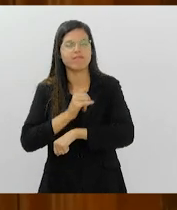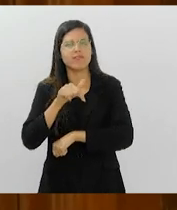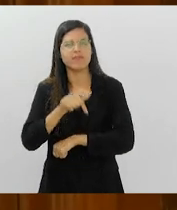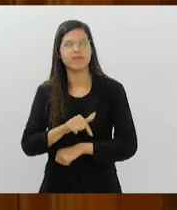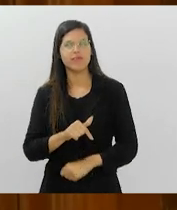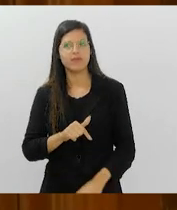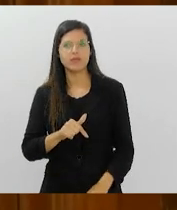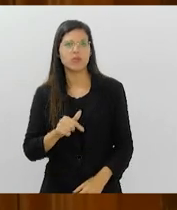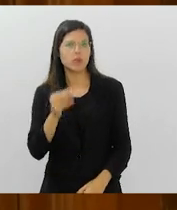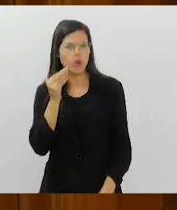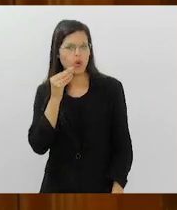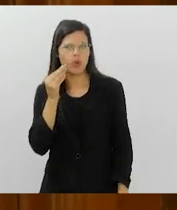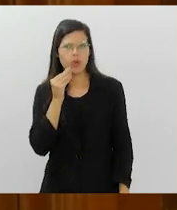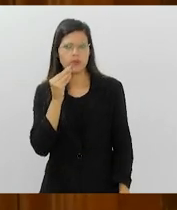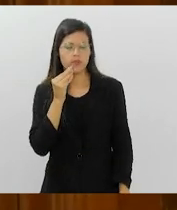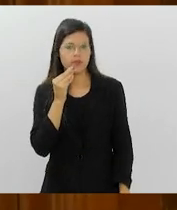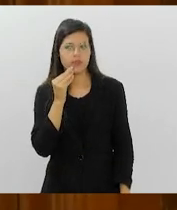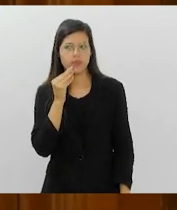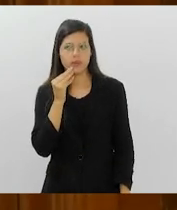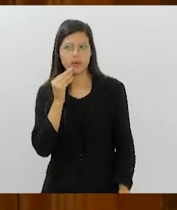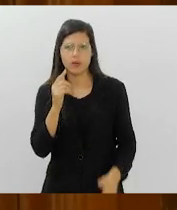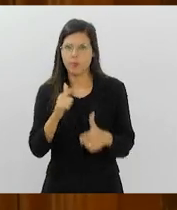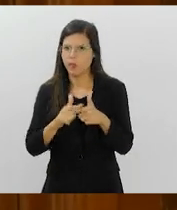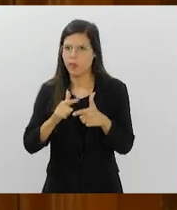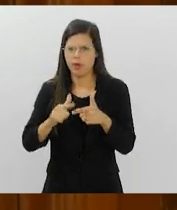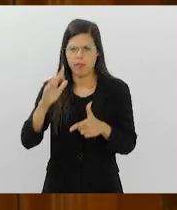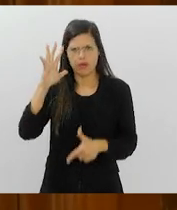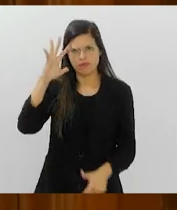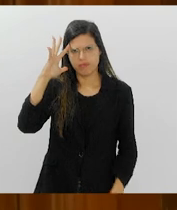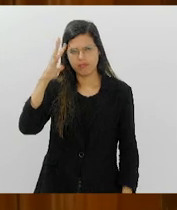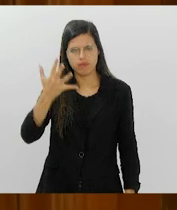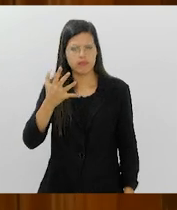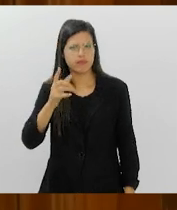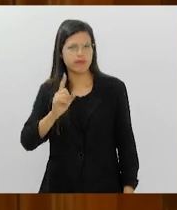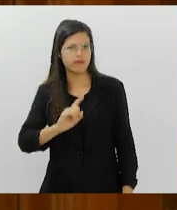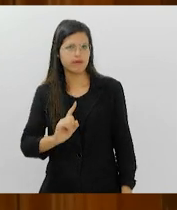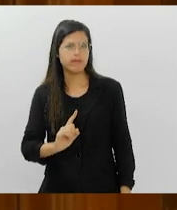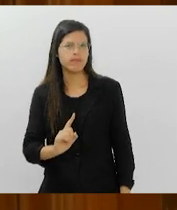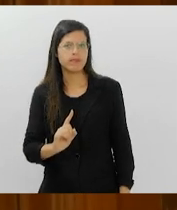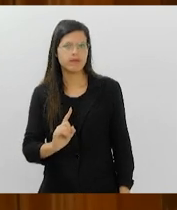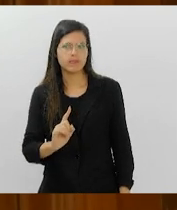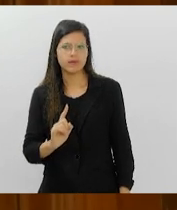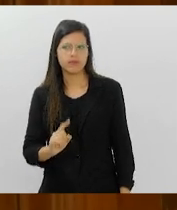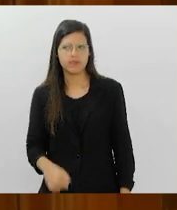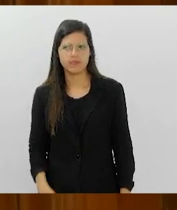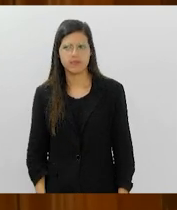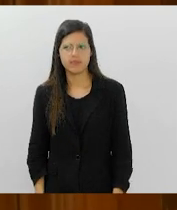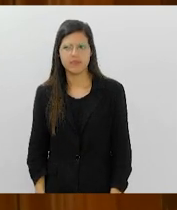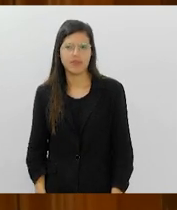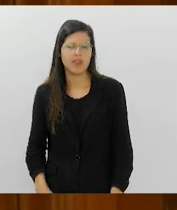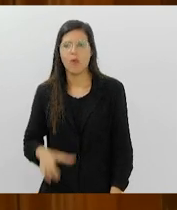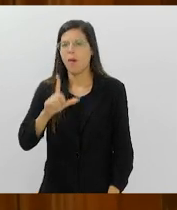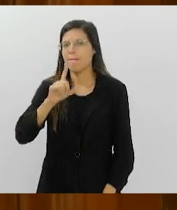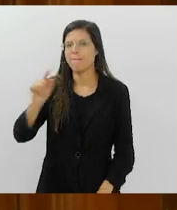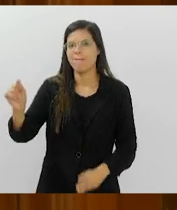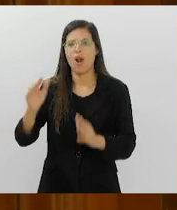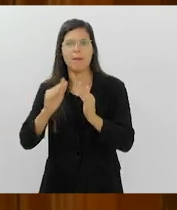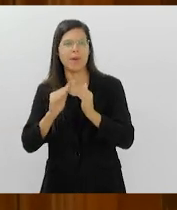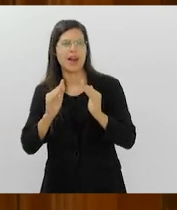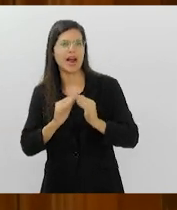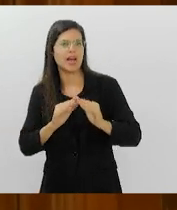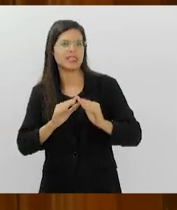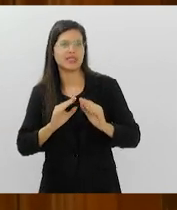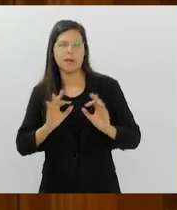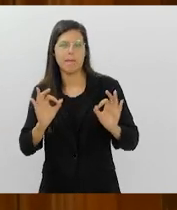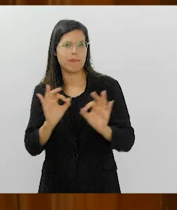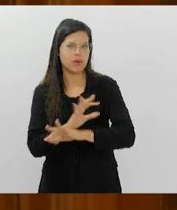que a gente não. O problema não está resolvido. Né? Não. Vamos embora para casa e está tudo certo. Não é isso. Ainda